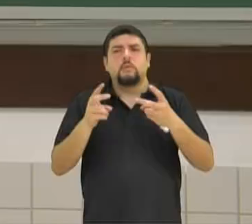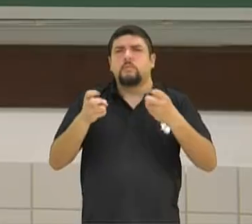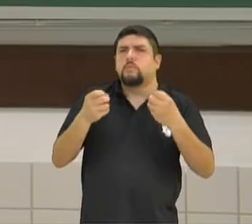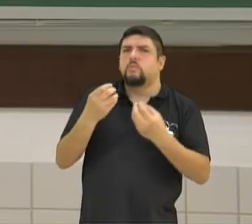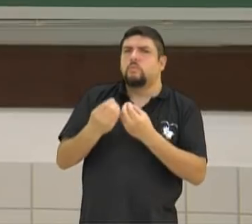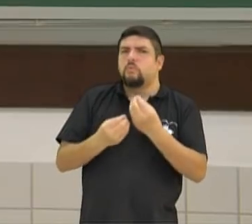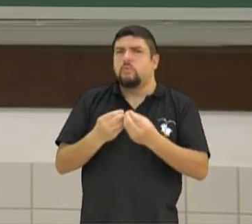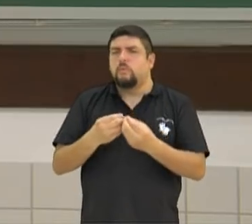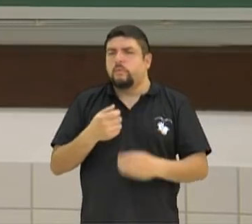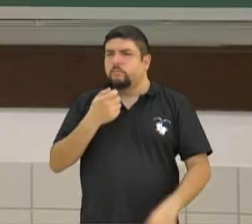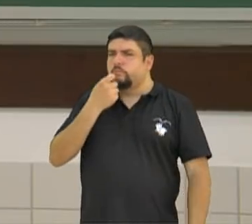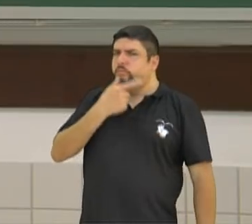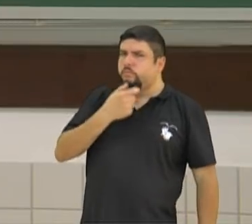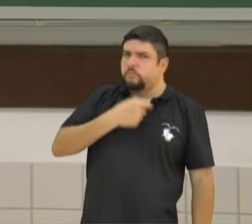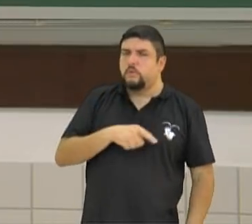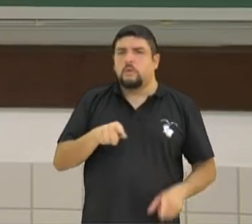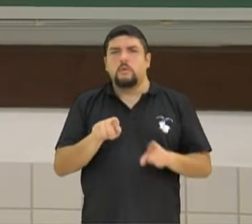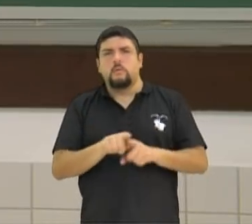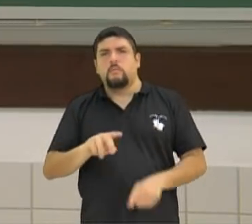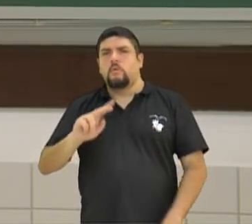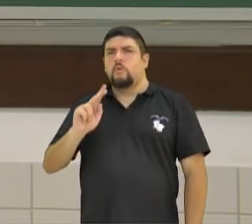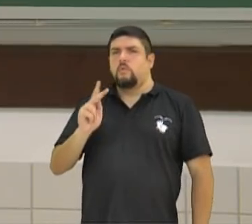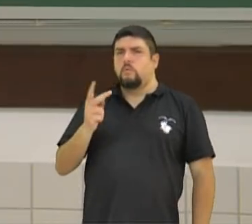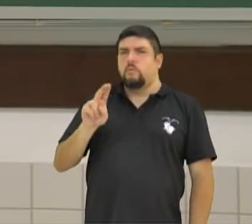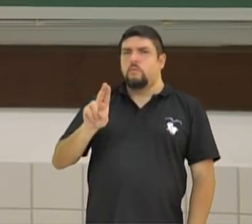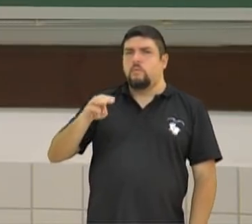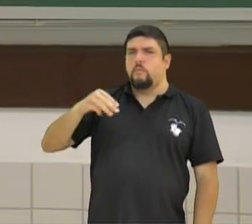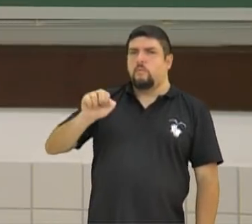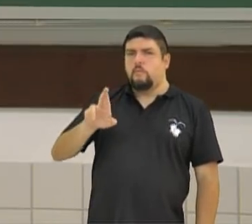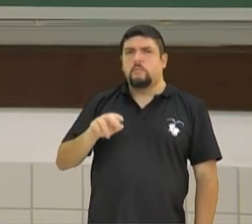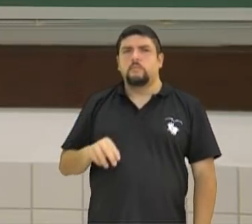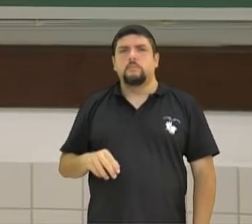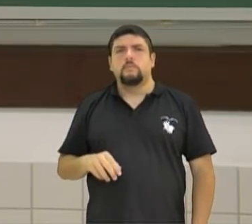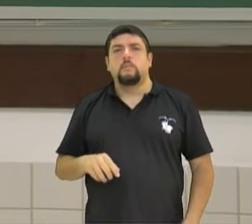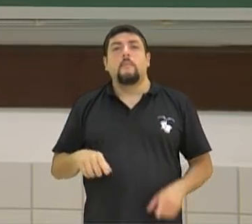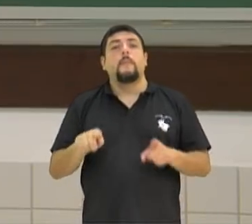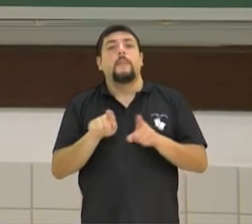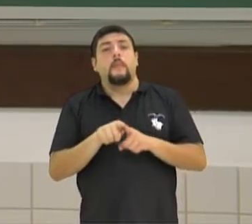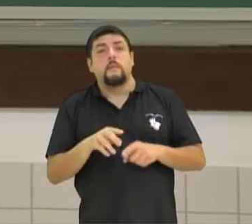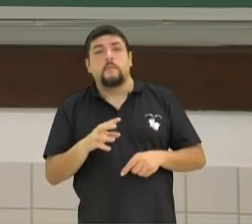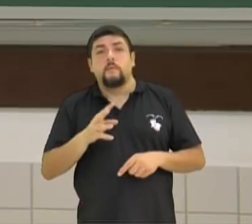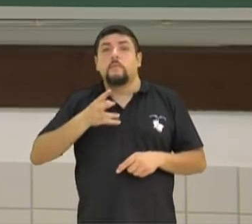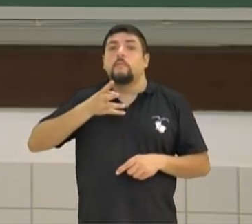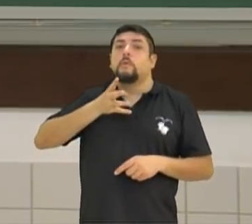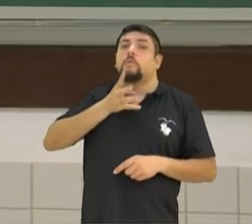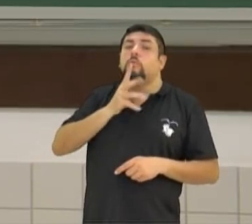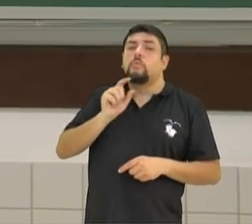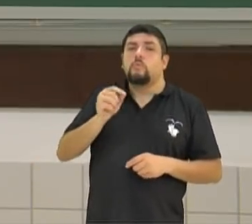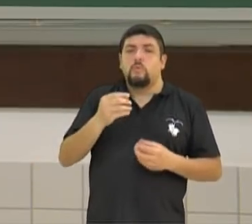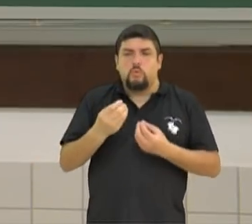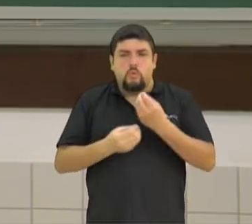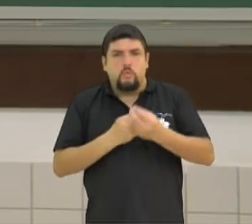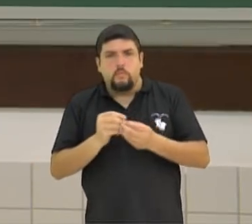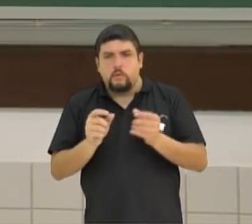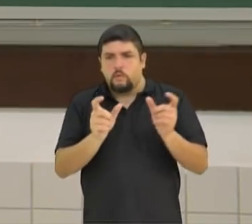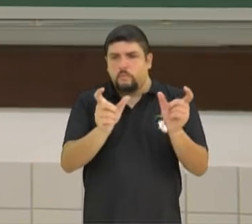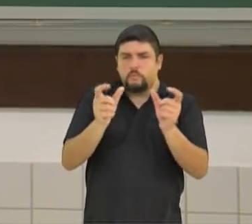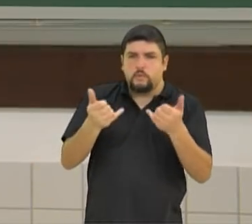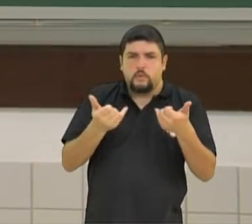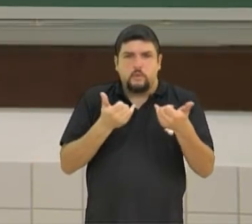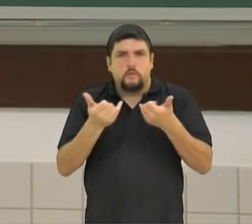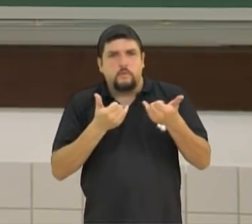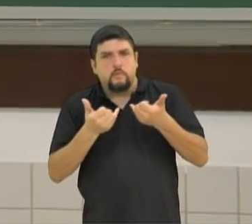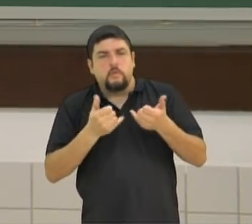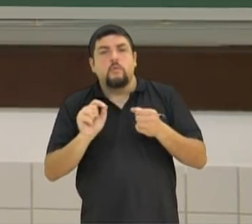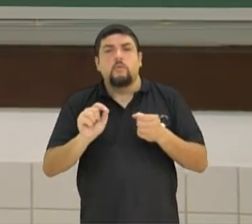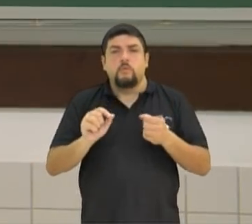de ironia e humor em textos variados, né? E o reconhecimento de diferentes formas de tratar uma informação,